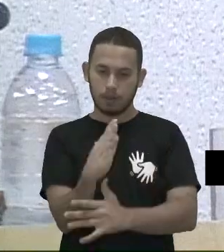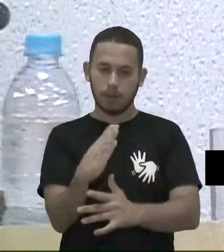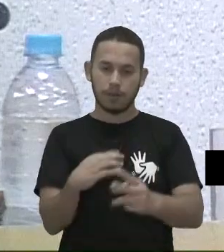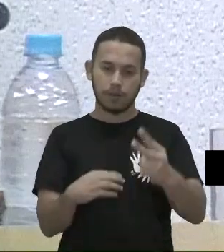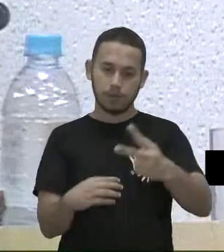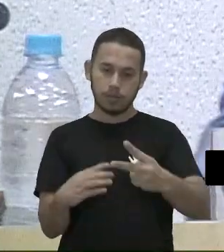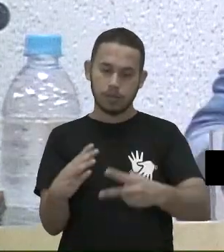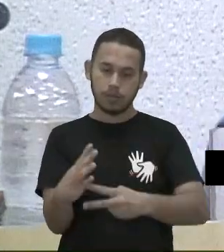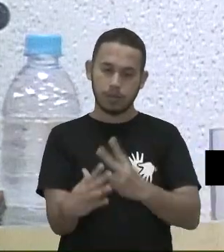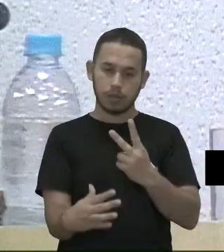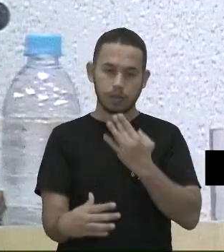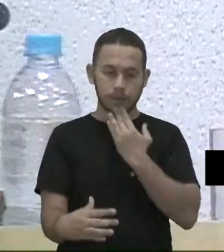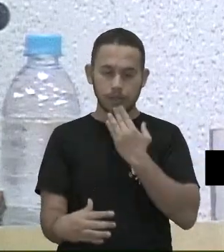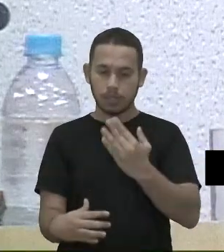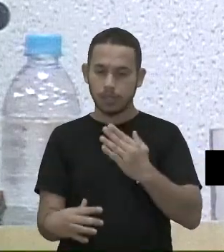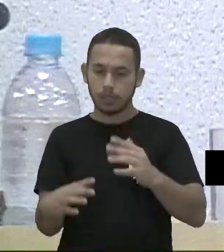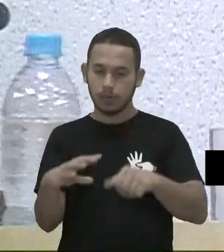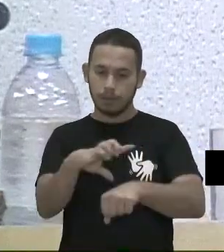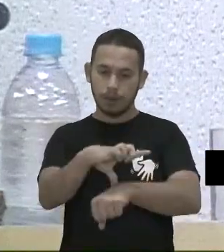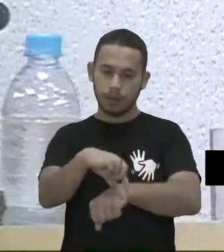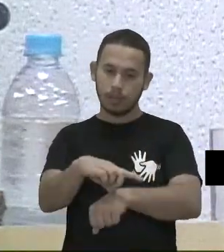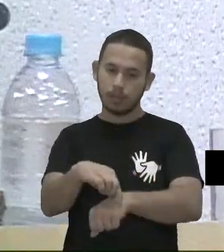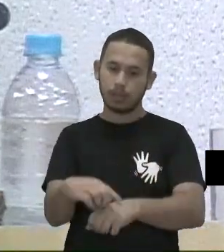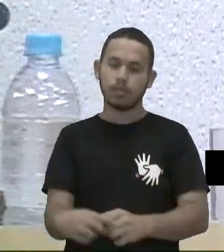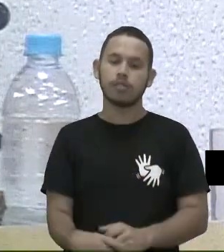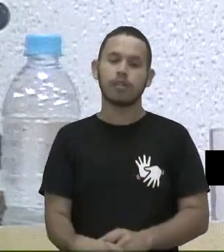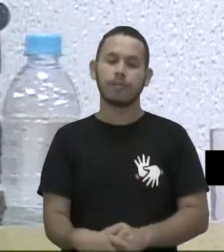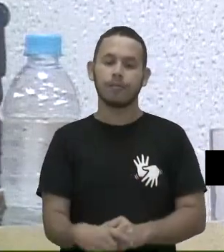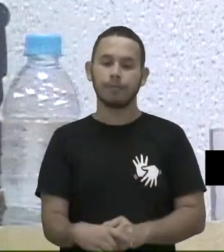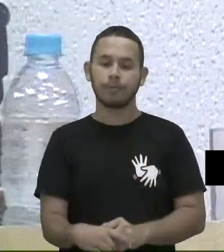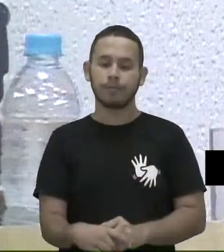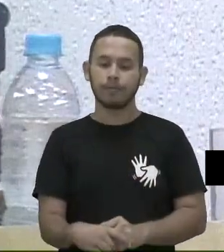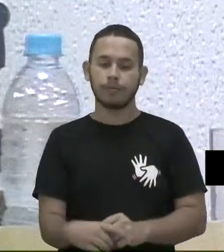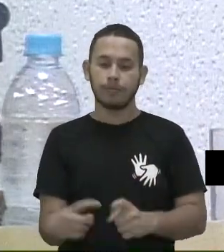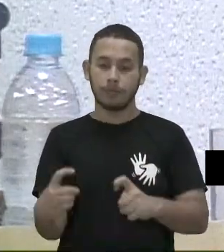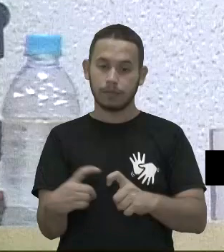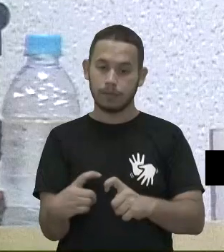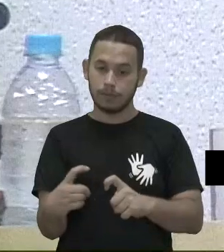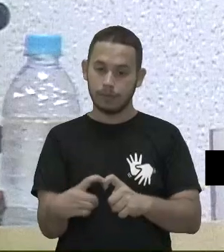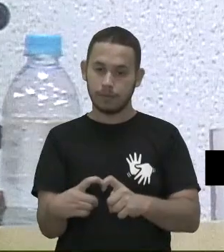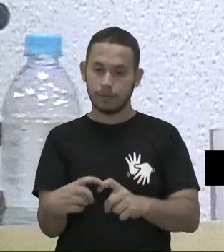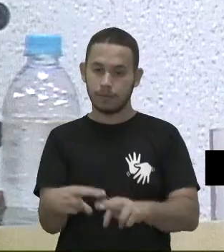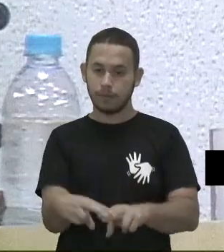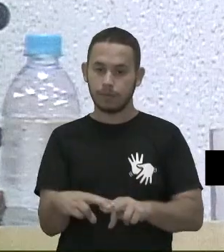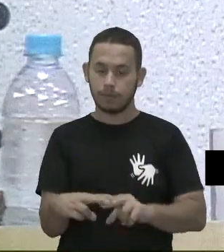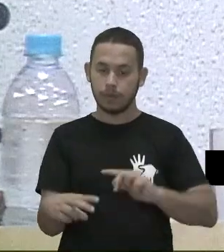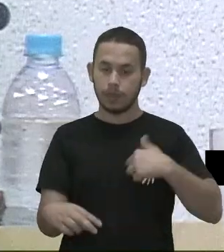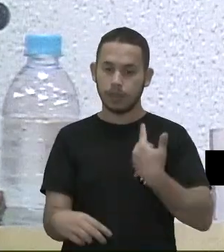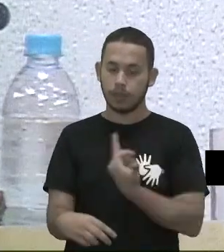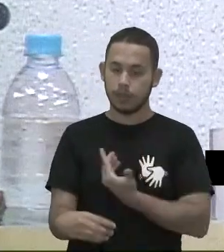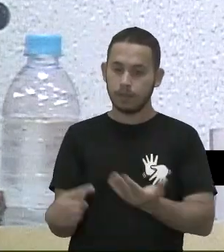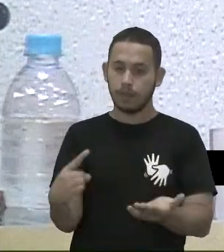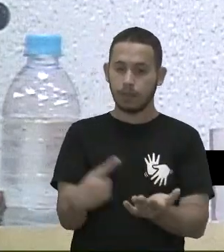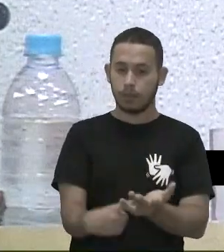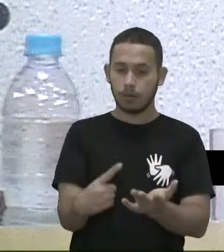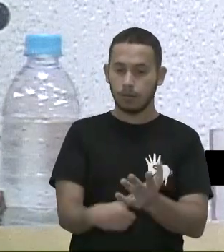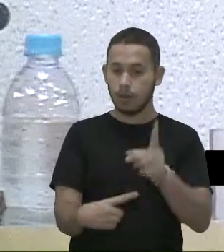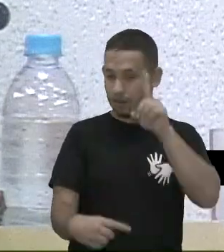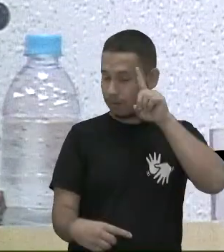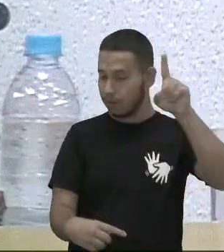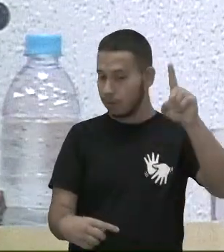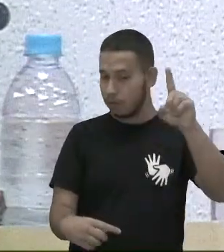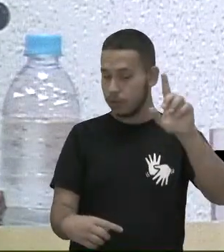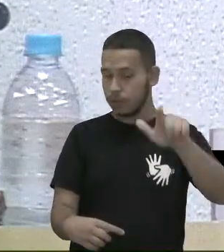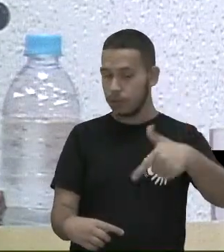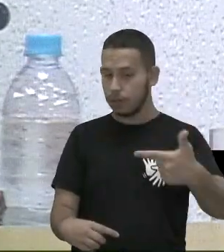pedido de adiamento por atestado médico. Então, nós estaremos marcando uma nova data